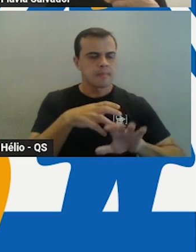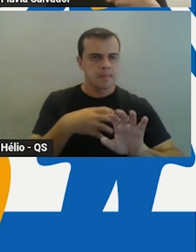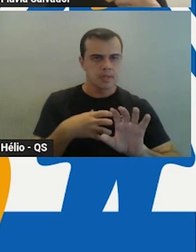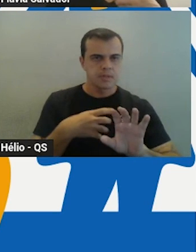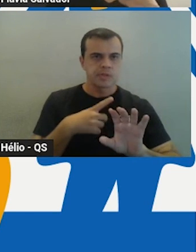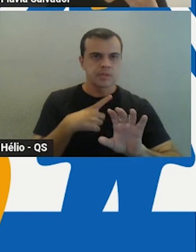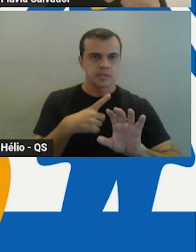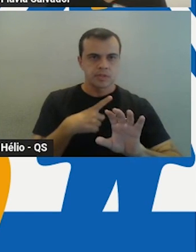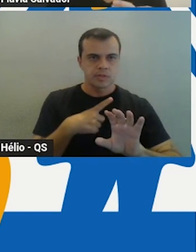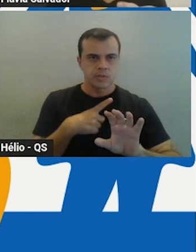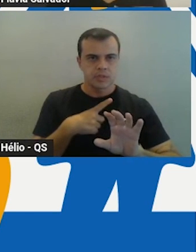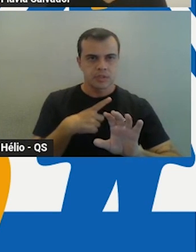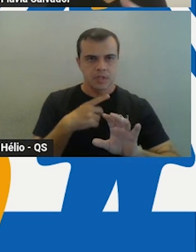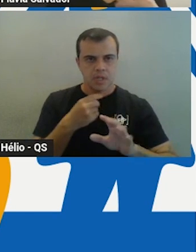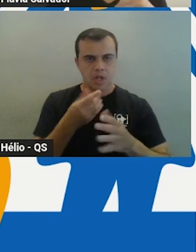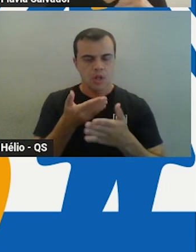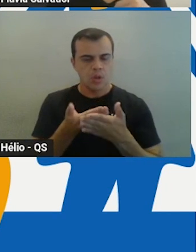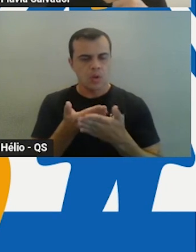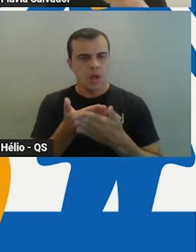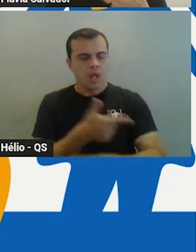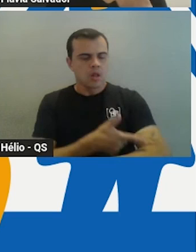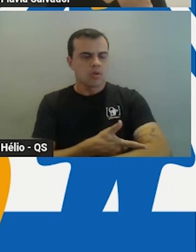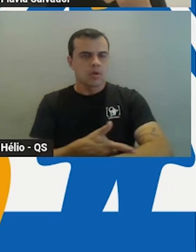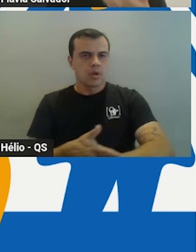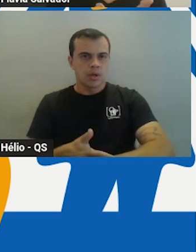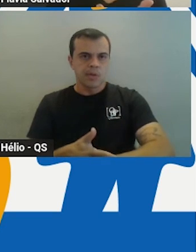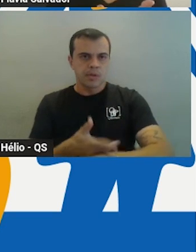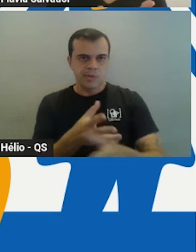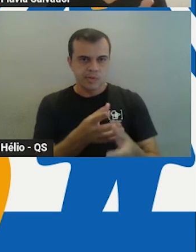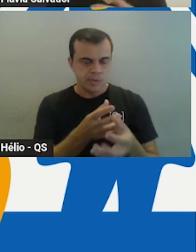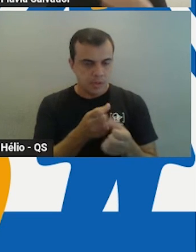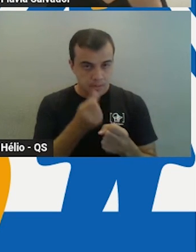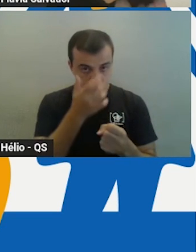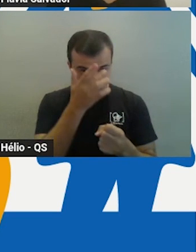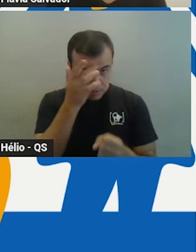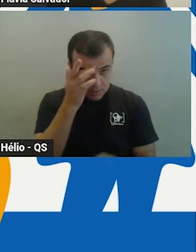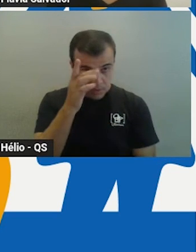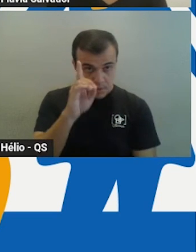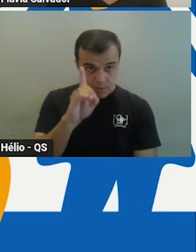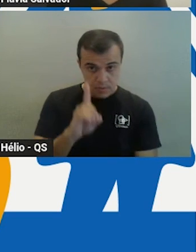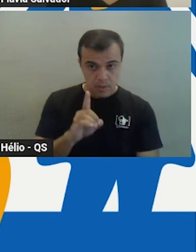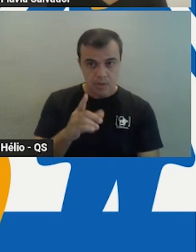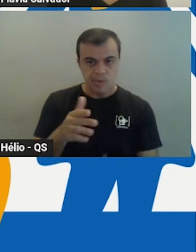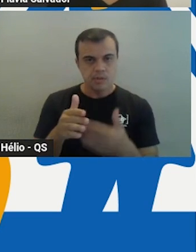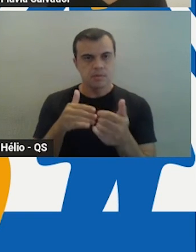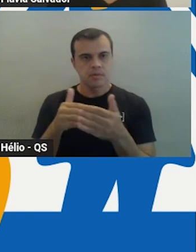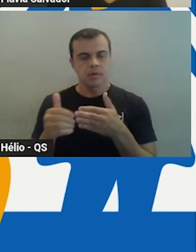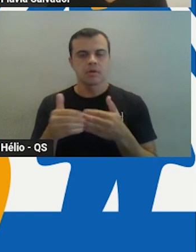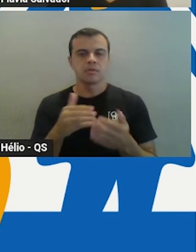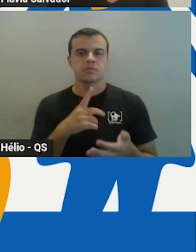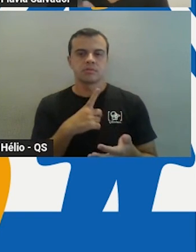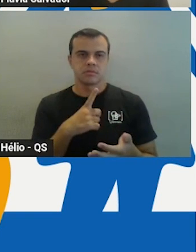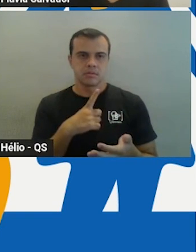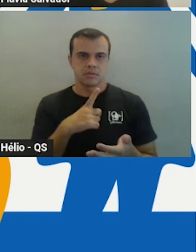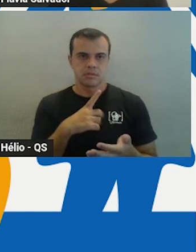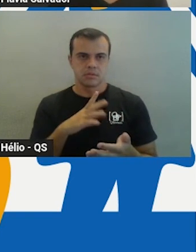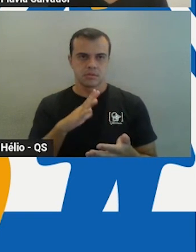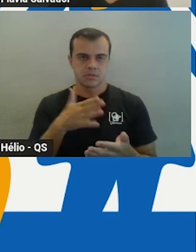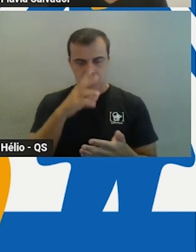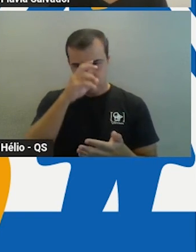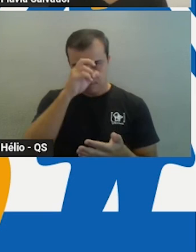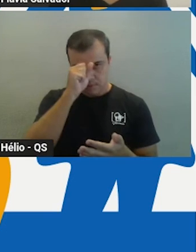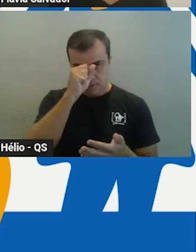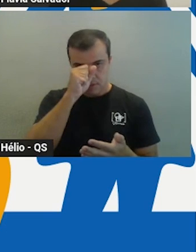maneira educada, acolhedora com uma pessoa com deficiência, seja qual deficiência for, ele aprende